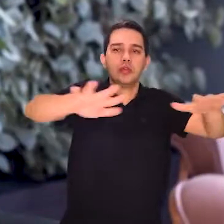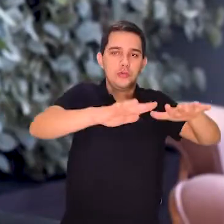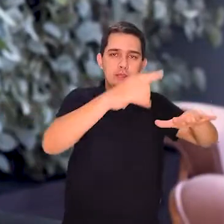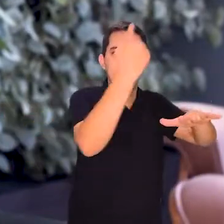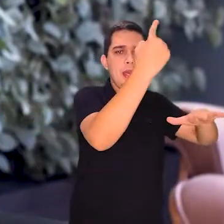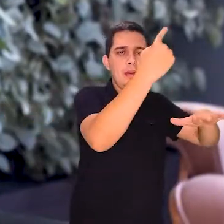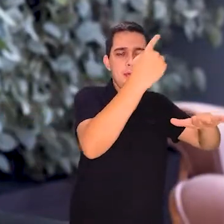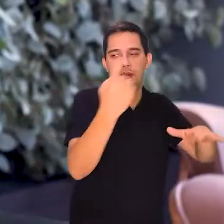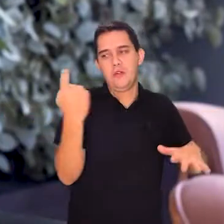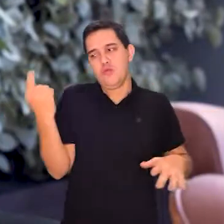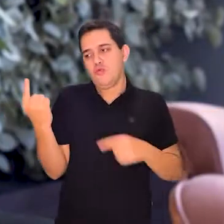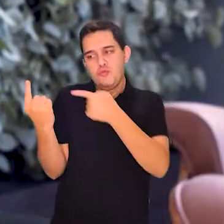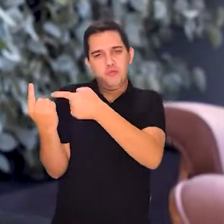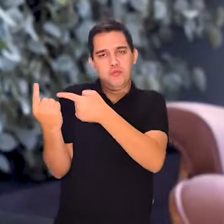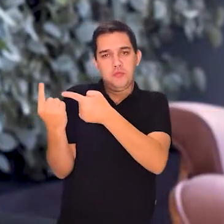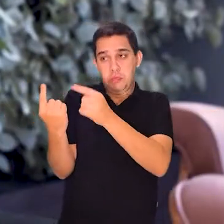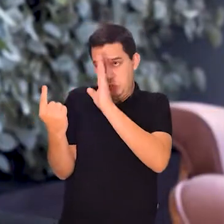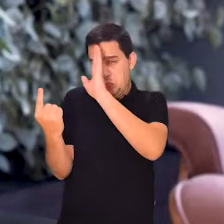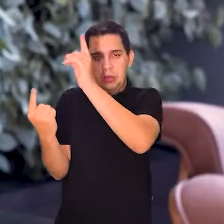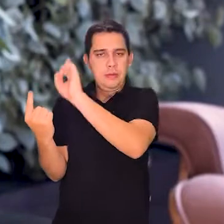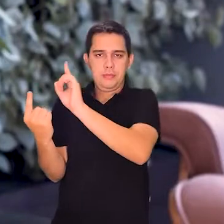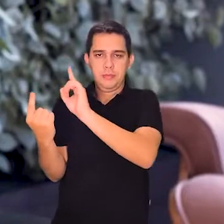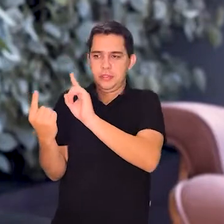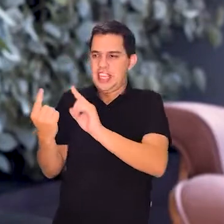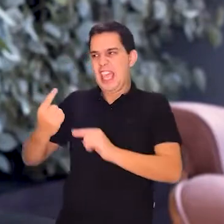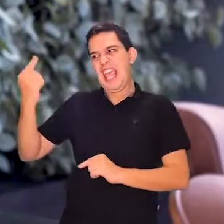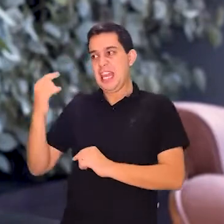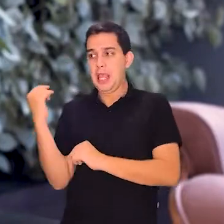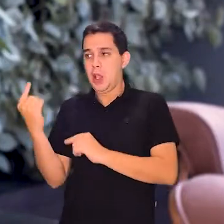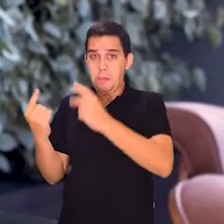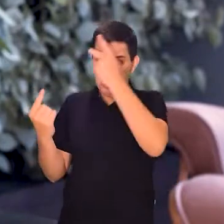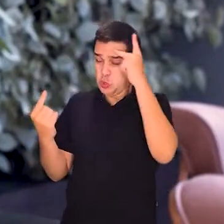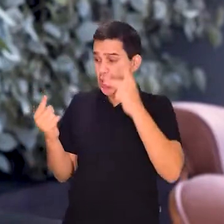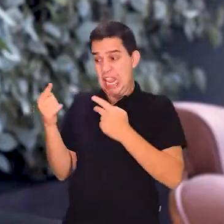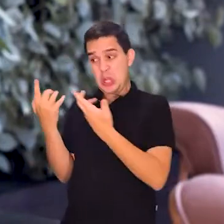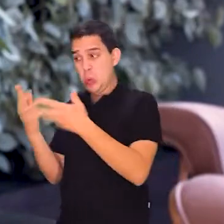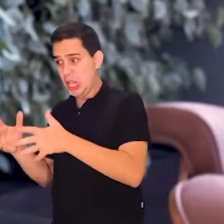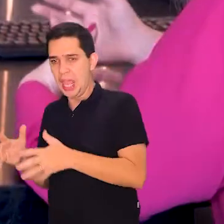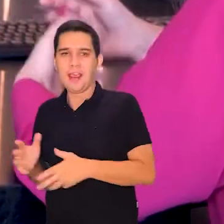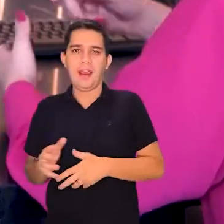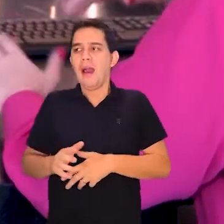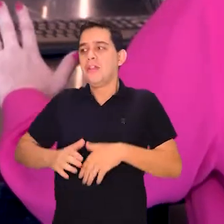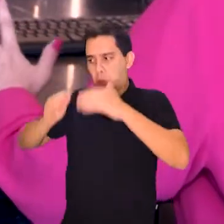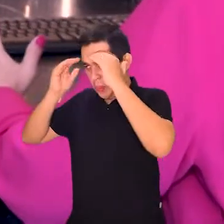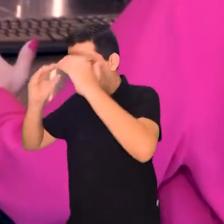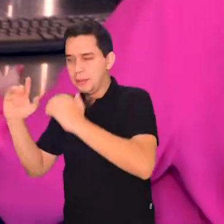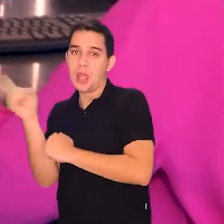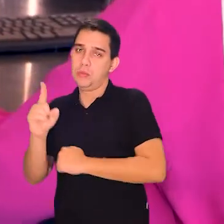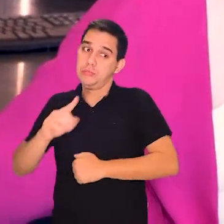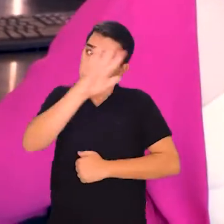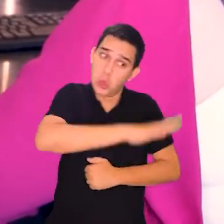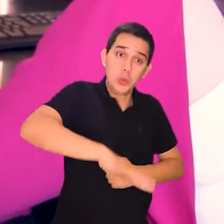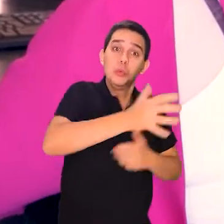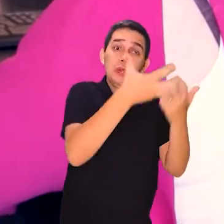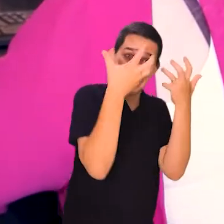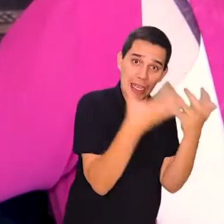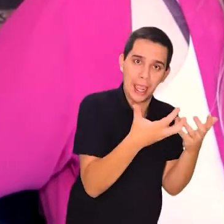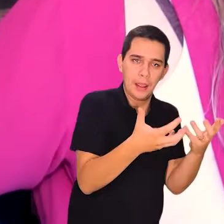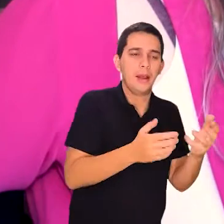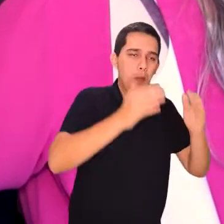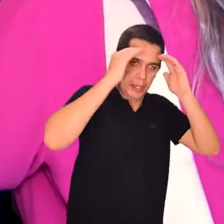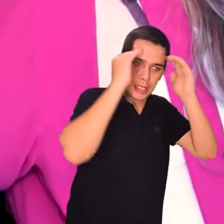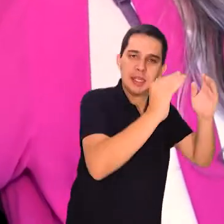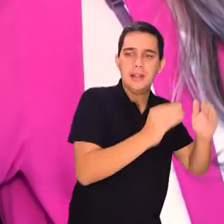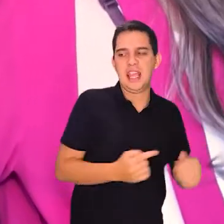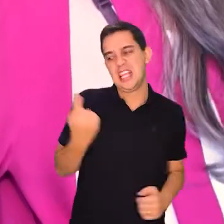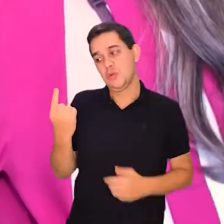geral. Preserva a individualidade, mas não fere a coletividade, o bem comum. Segundo a advogada, no caso dos trabalhadores que